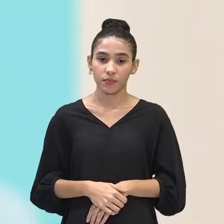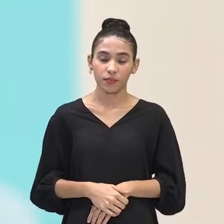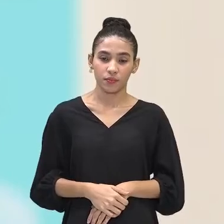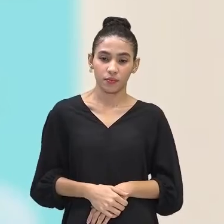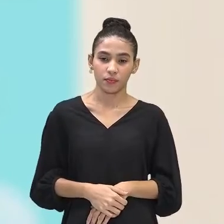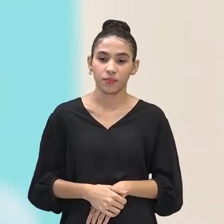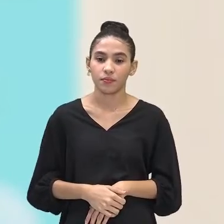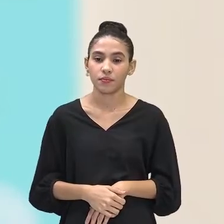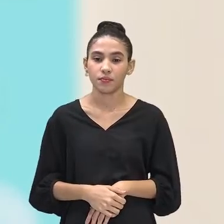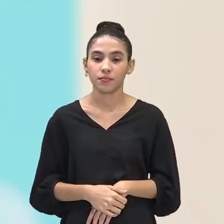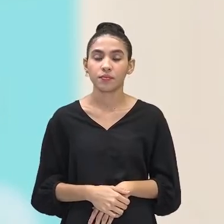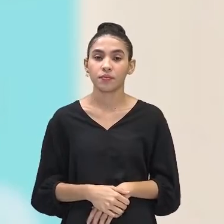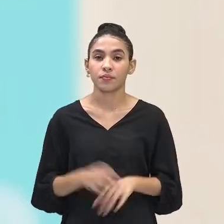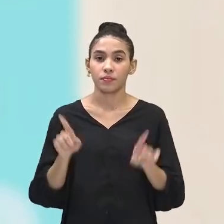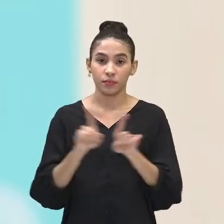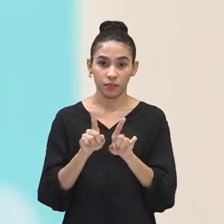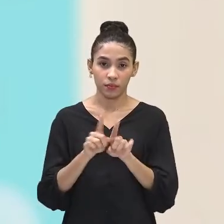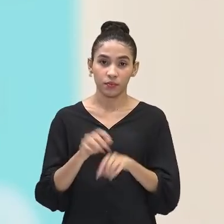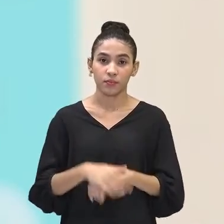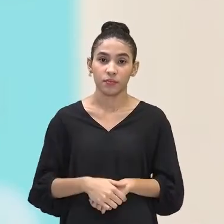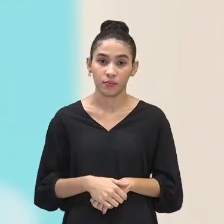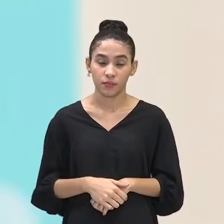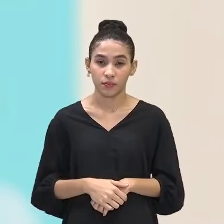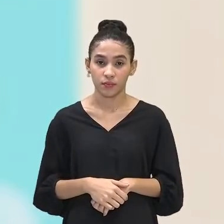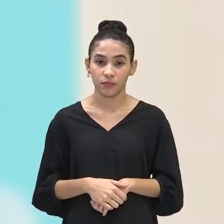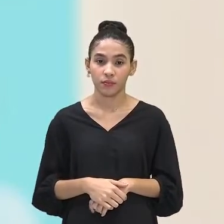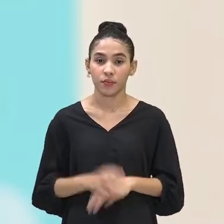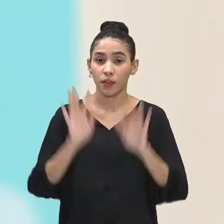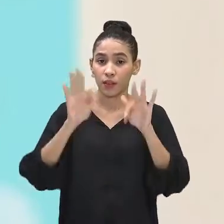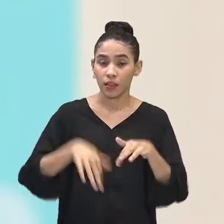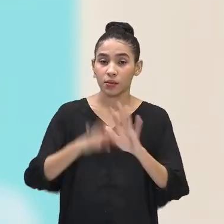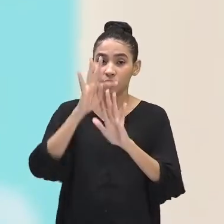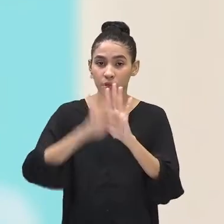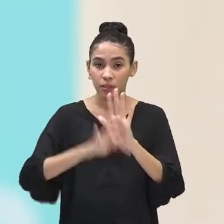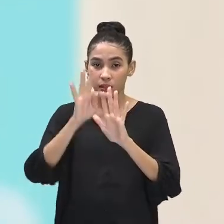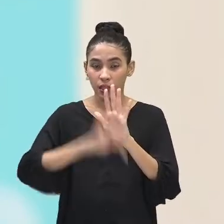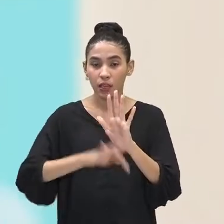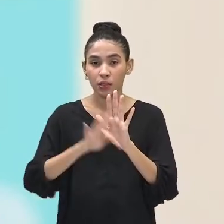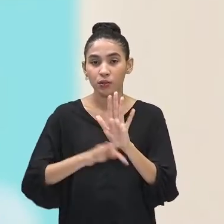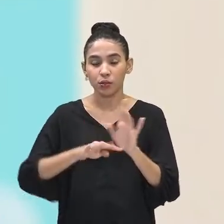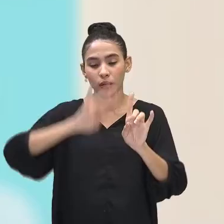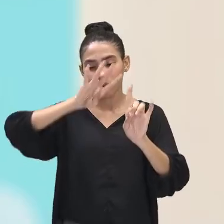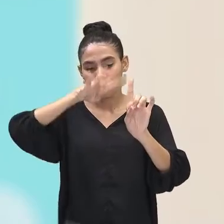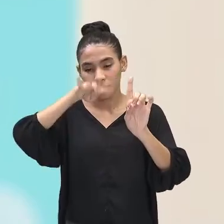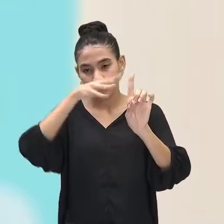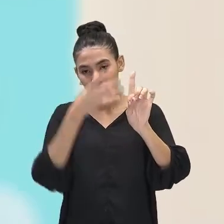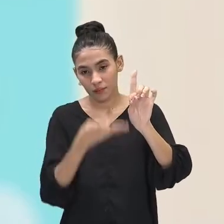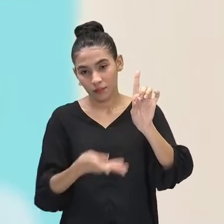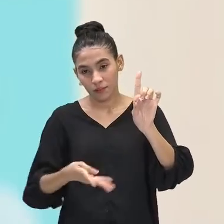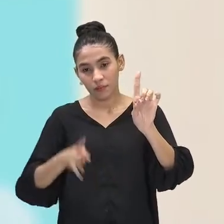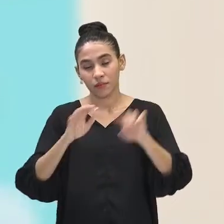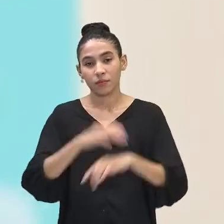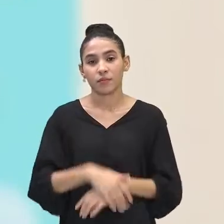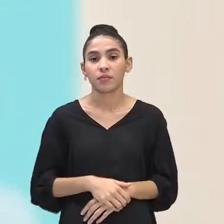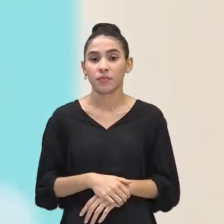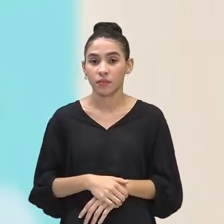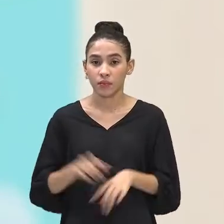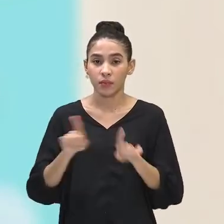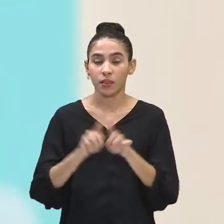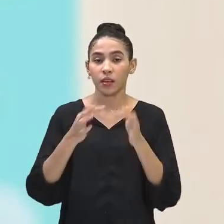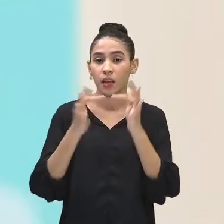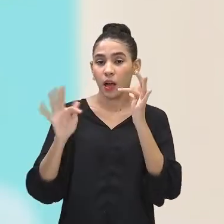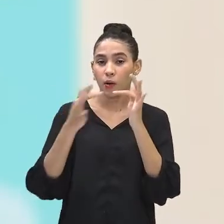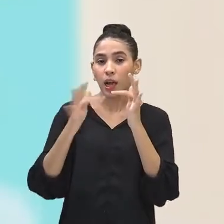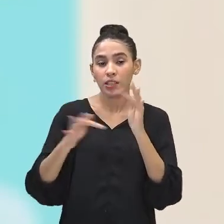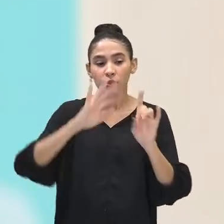nós chamamos. Além disso, ele faz aí a finalização do texto exaltando essa mulher. Então, no arcadismo, além de exaltar